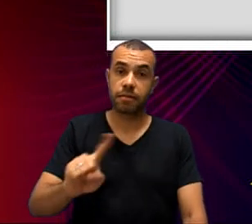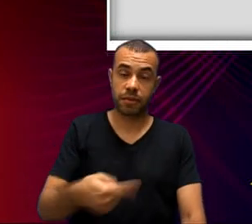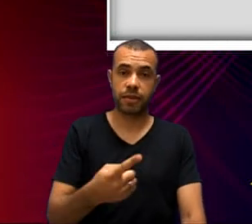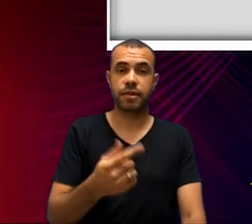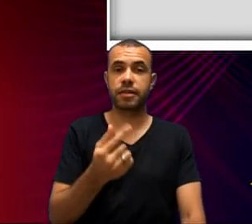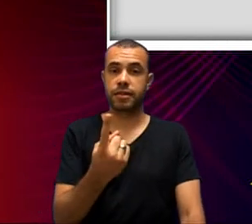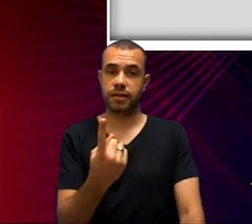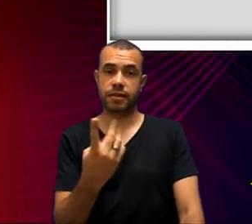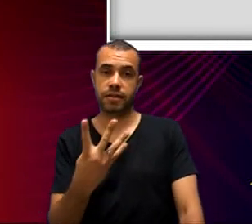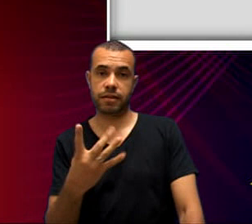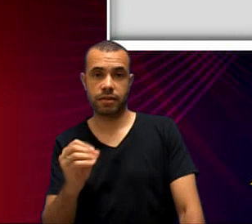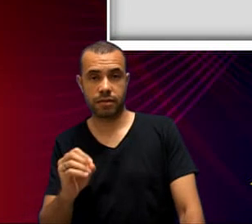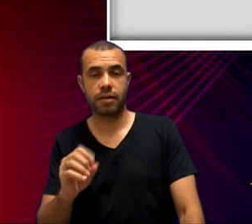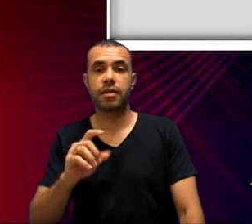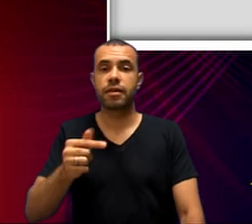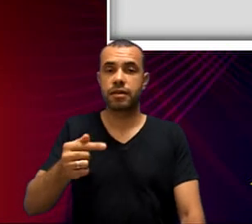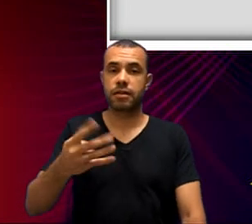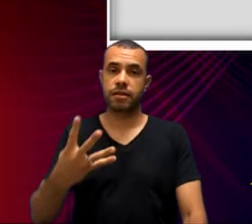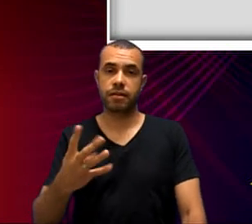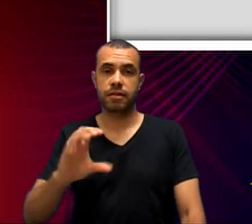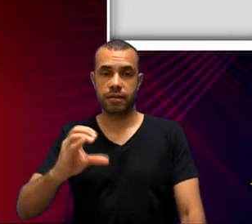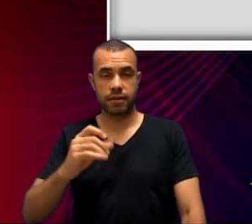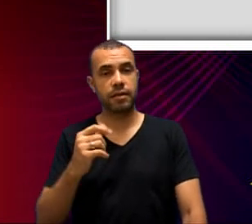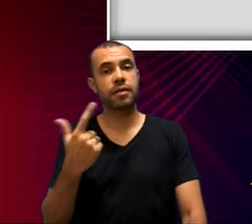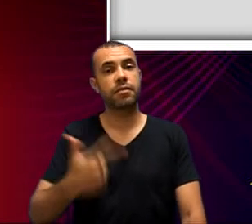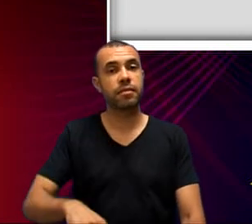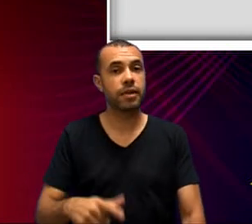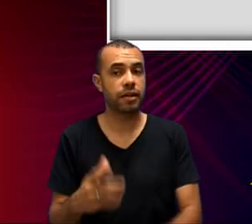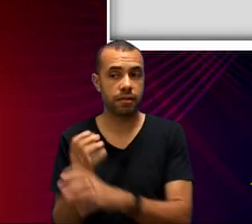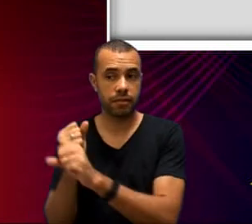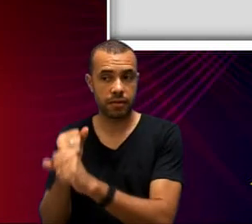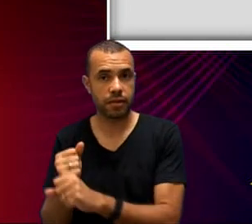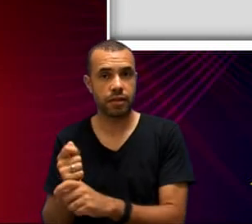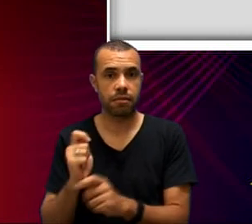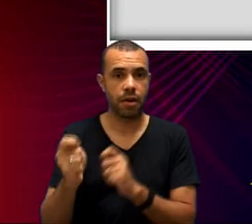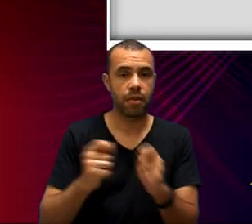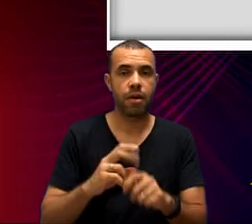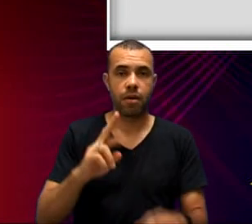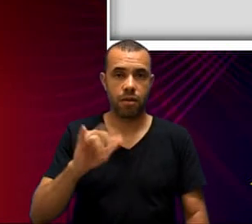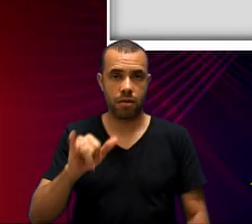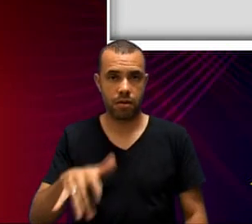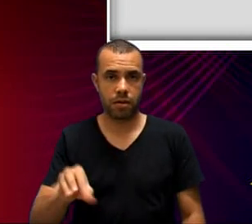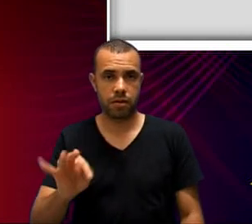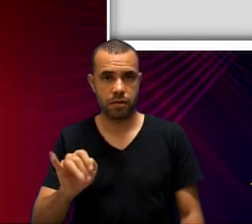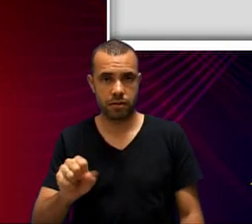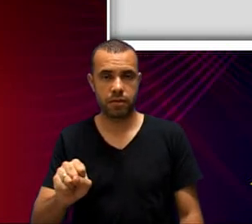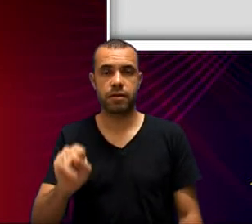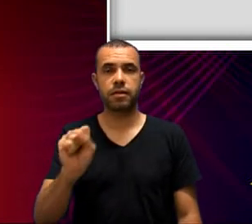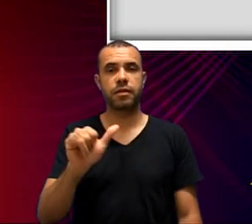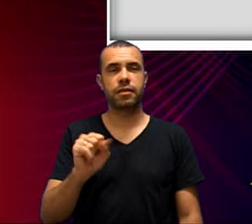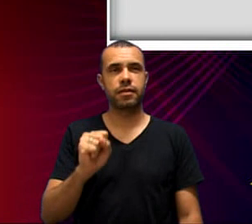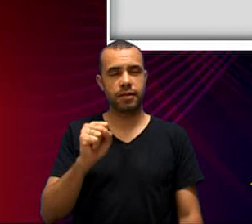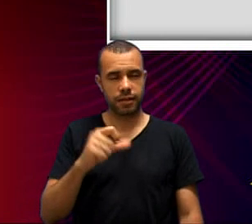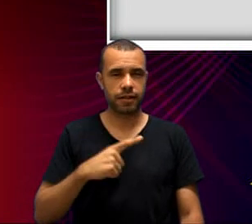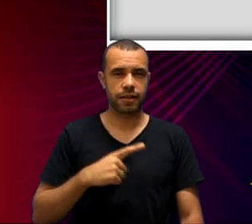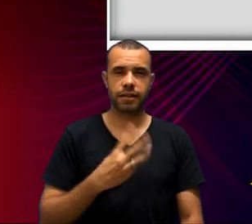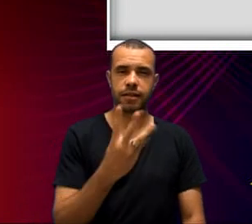R$ 106.173.074. Desses recursos, né, nós temos recurso vinculado de royalties de